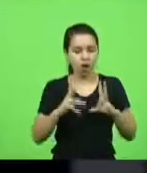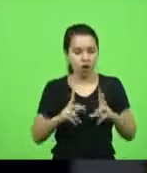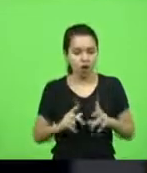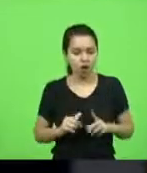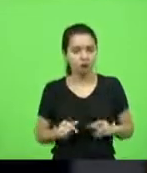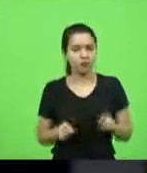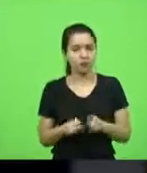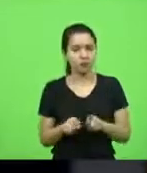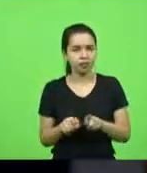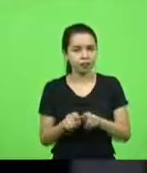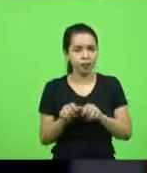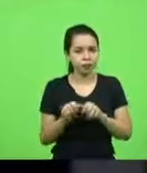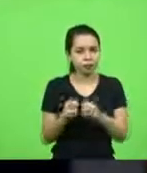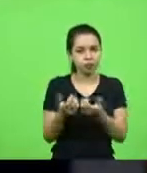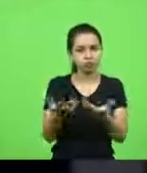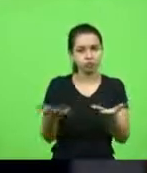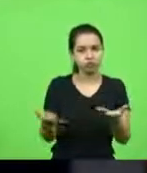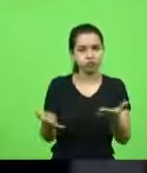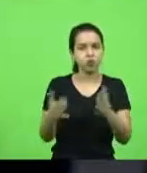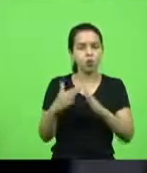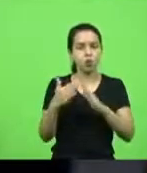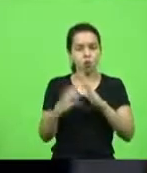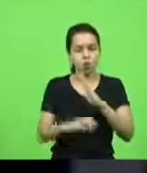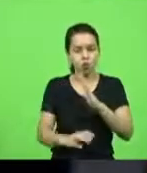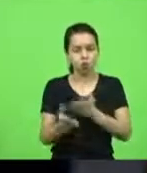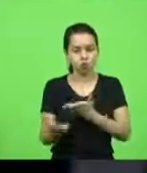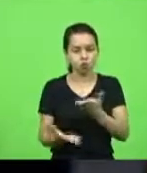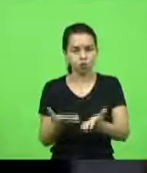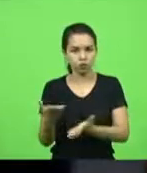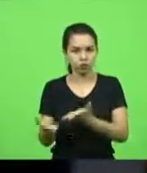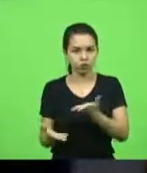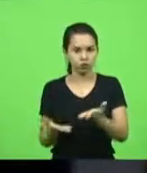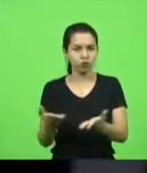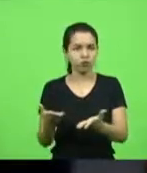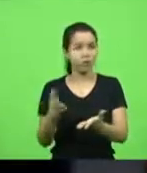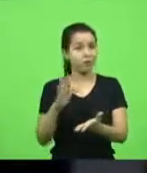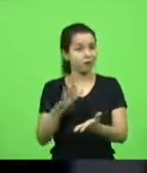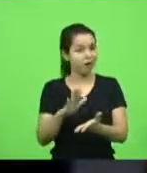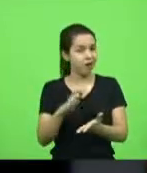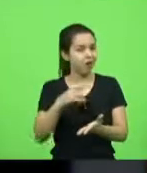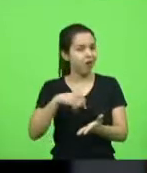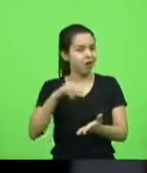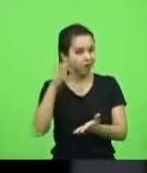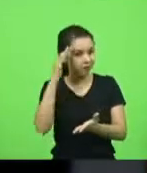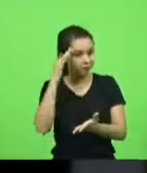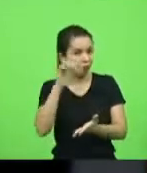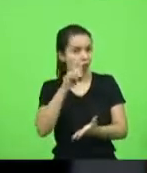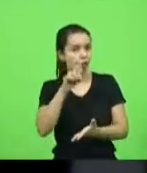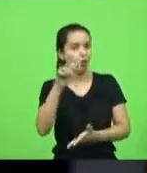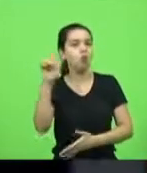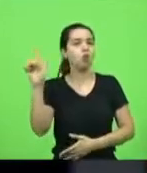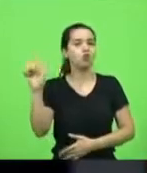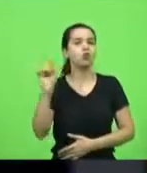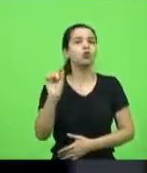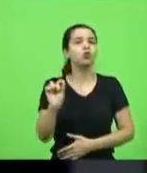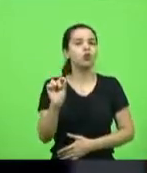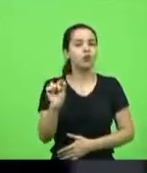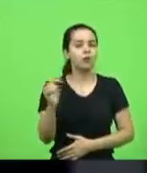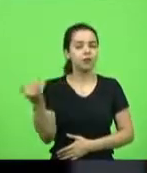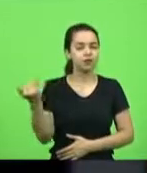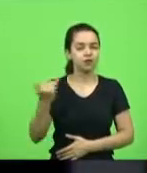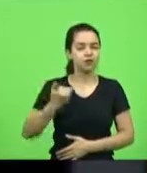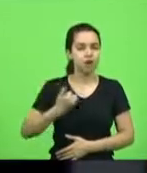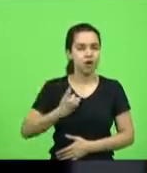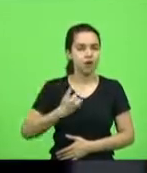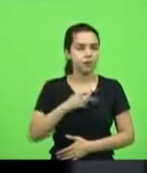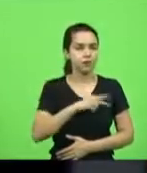só que existe um outro querer o outro entendimento o que me passaram que a presidente da casan